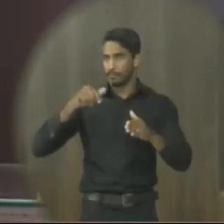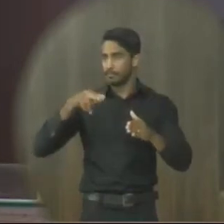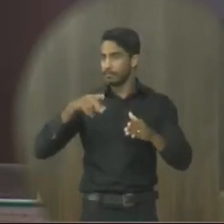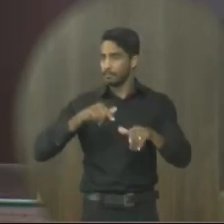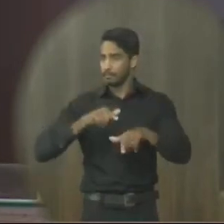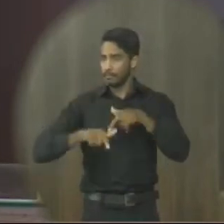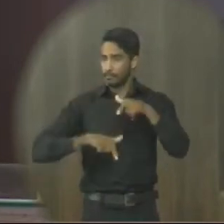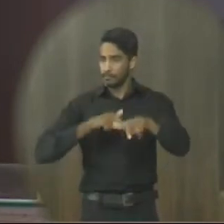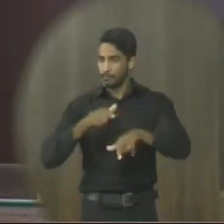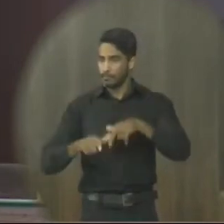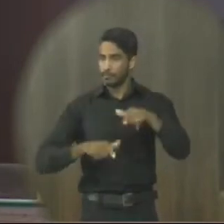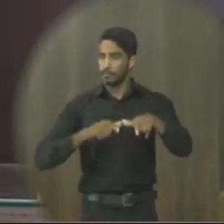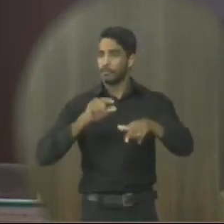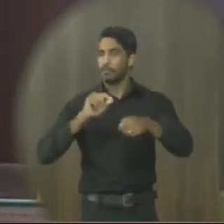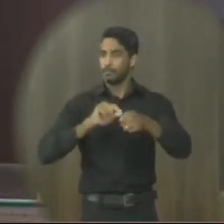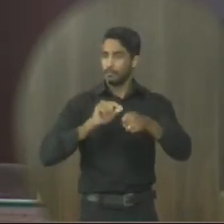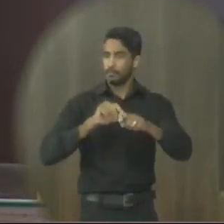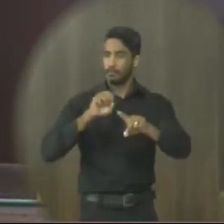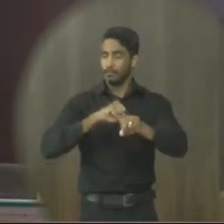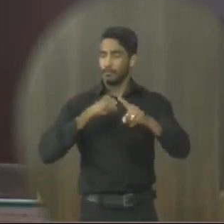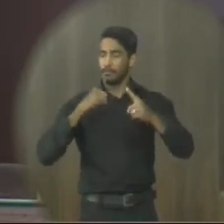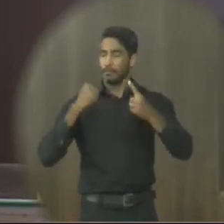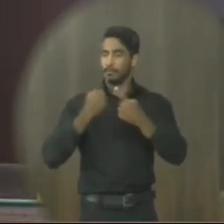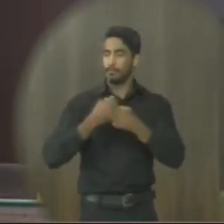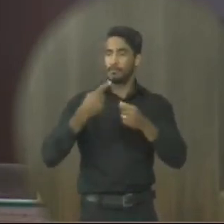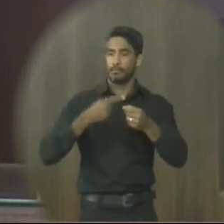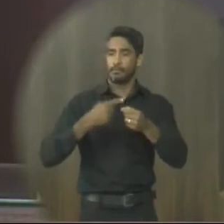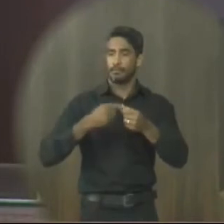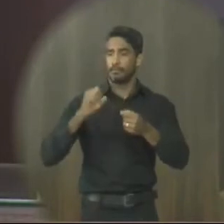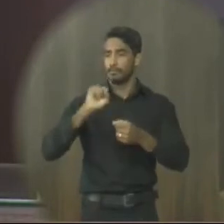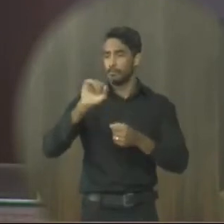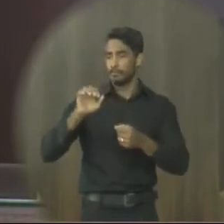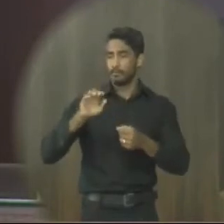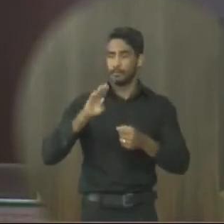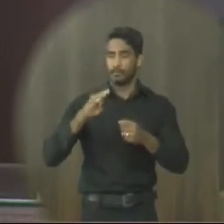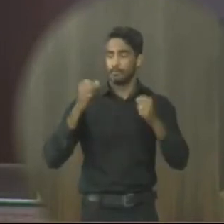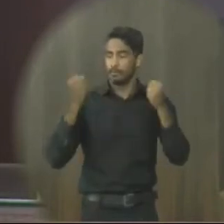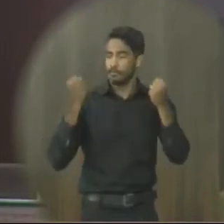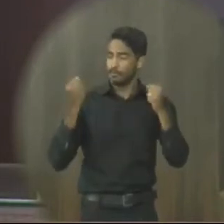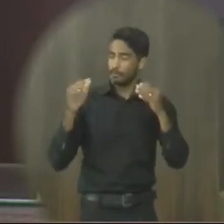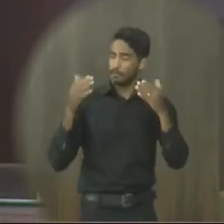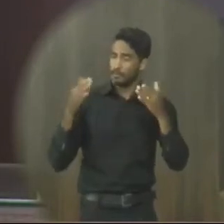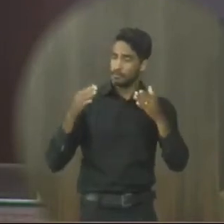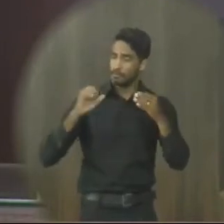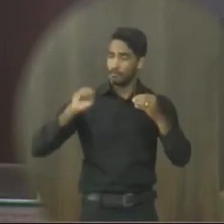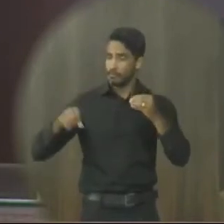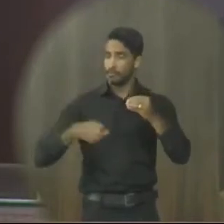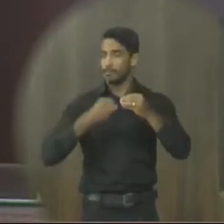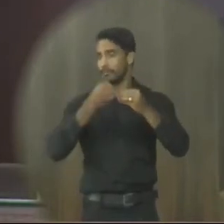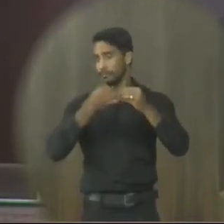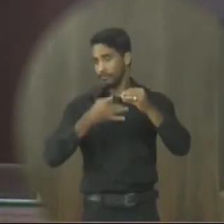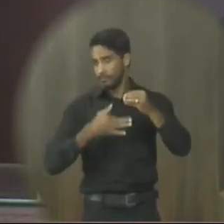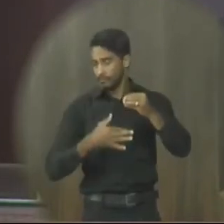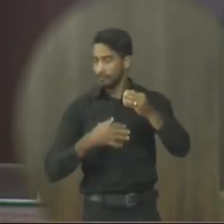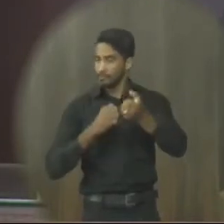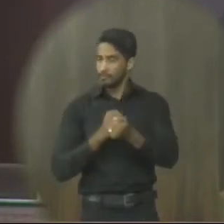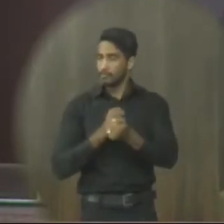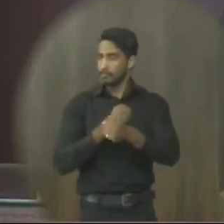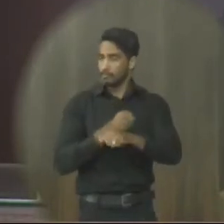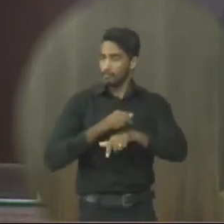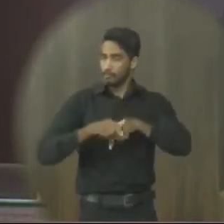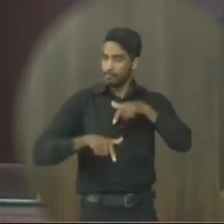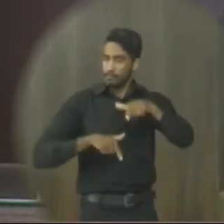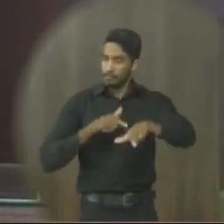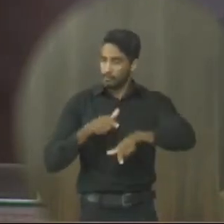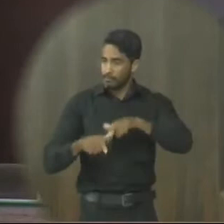relevantes serviços prestados à sociedade na cidade de Janaúba. Aplauso que se justifica pelo engajamento em